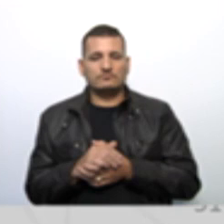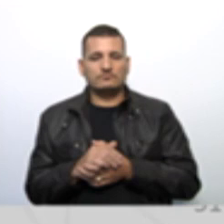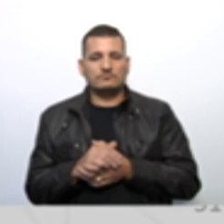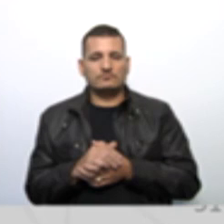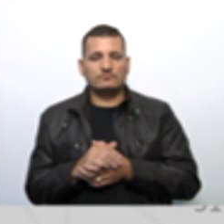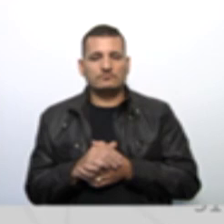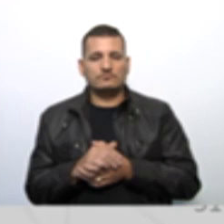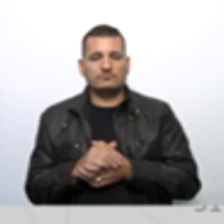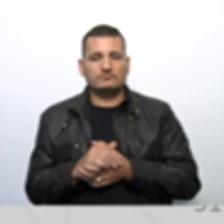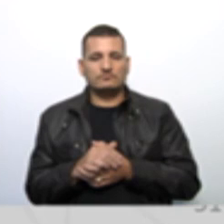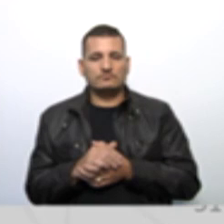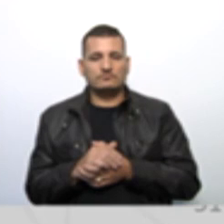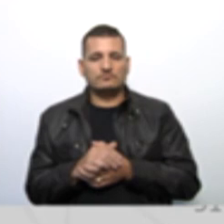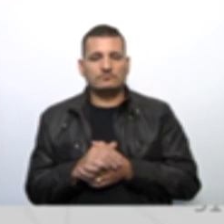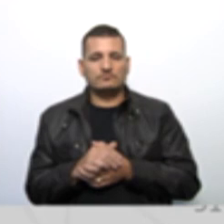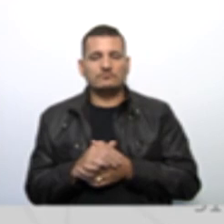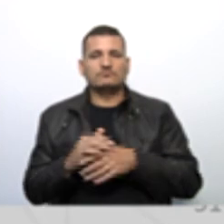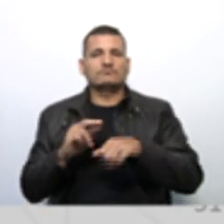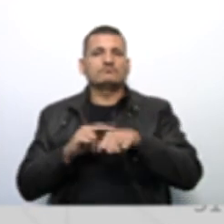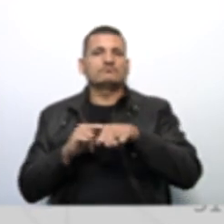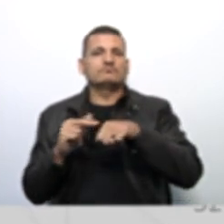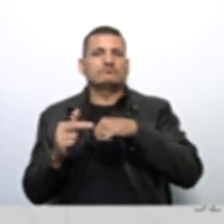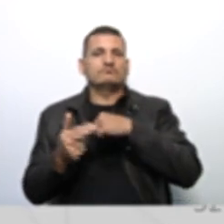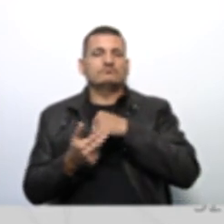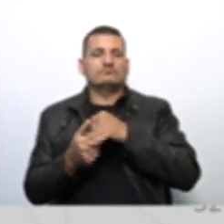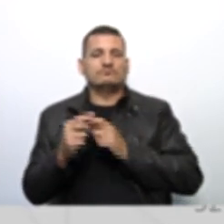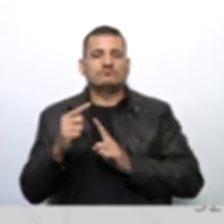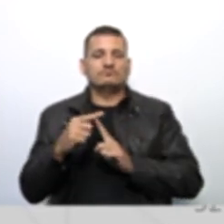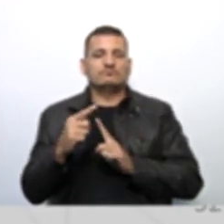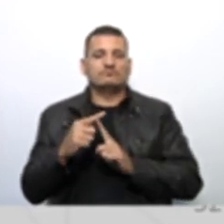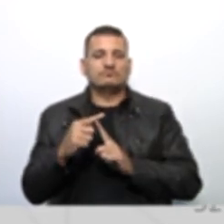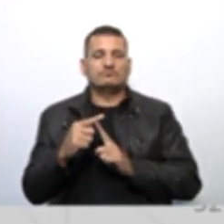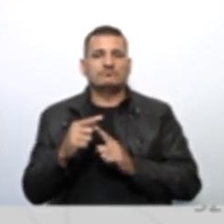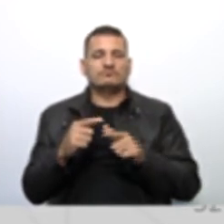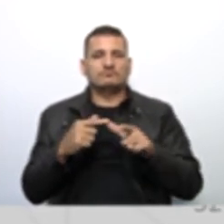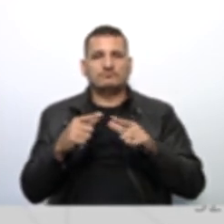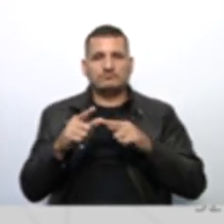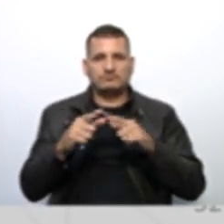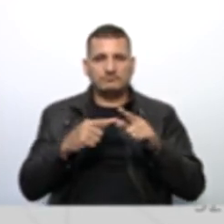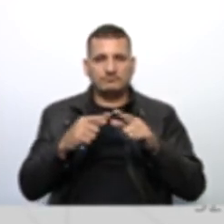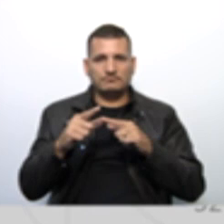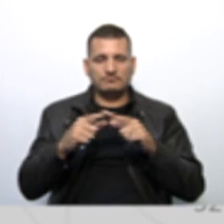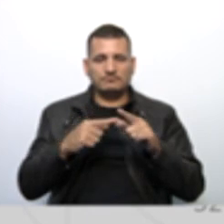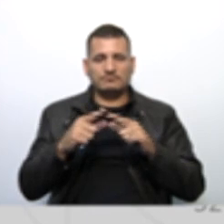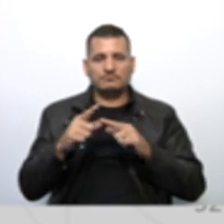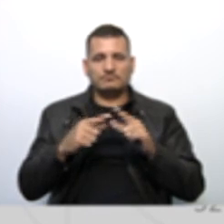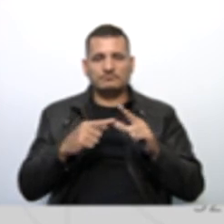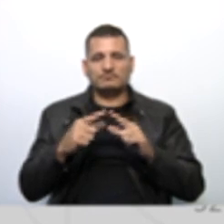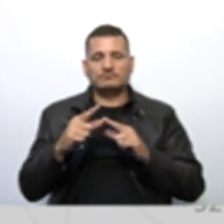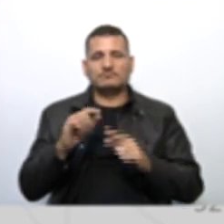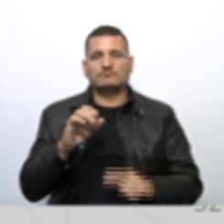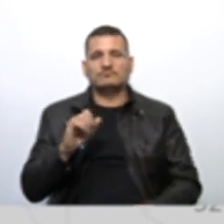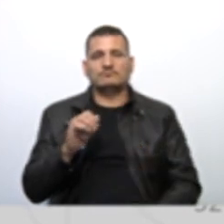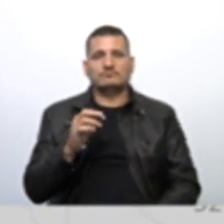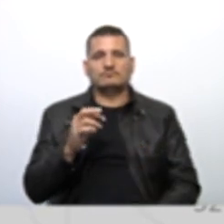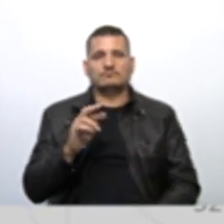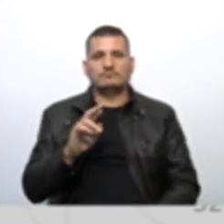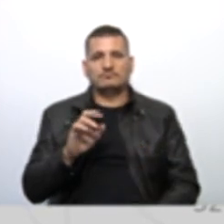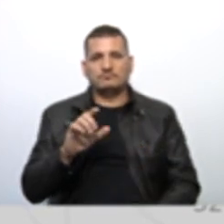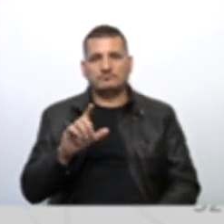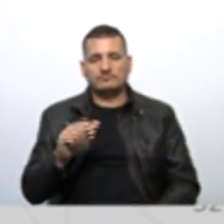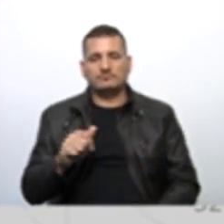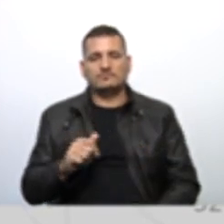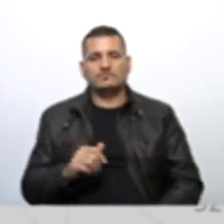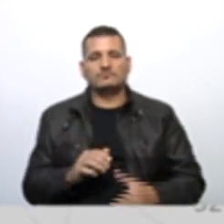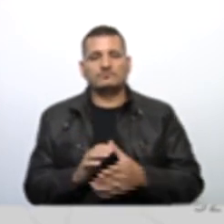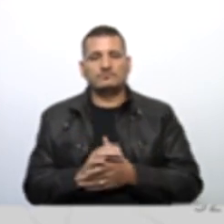outra. Qual seria esta topologia, pessoal? Topologia em estrela.